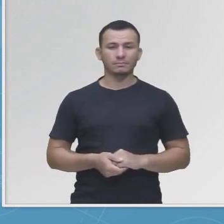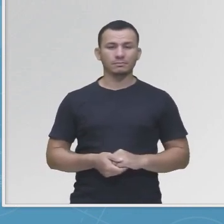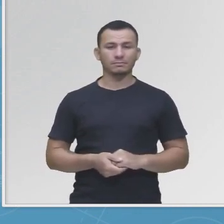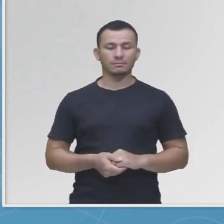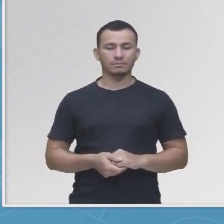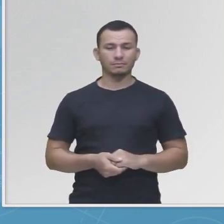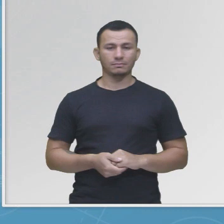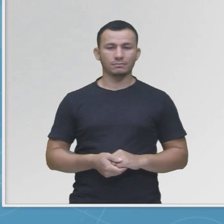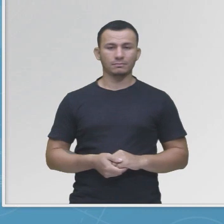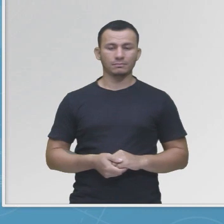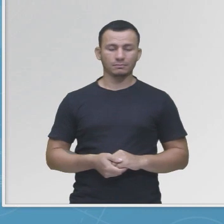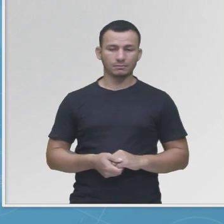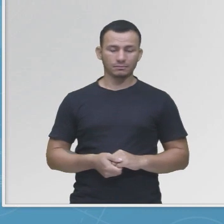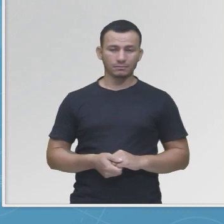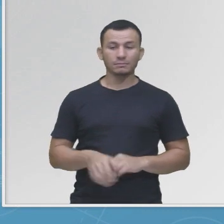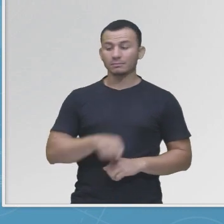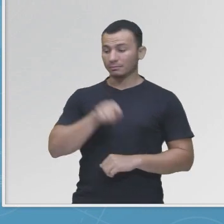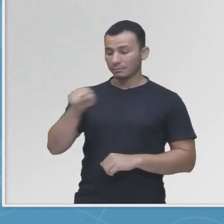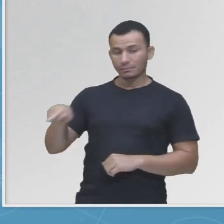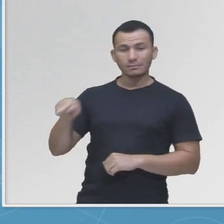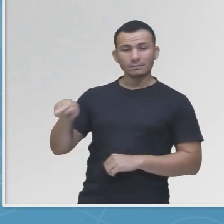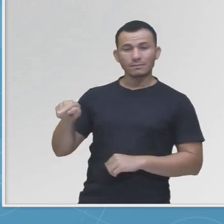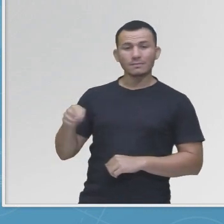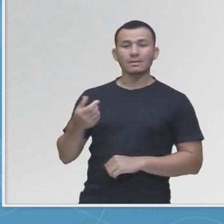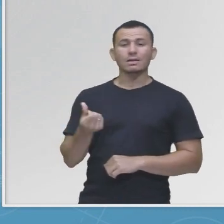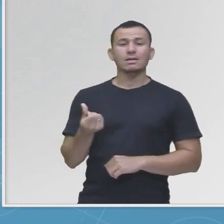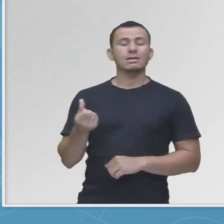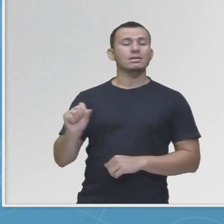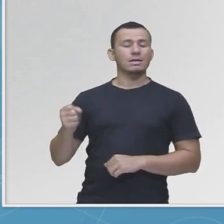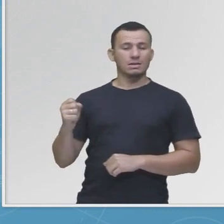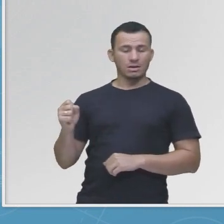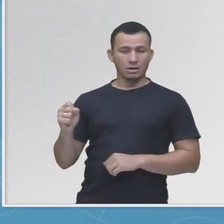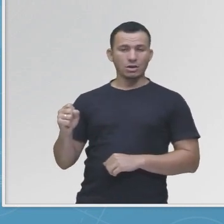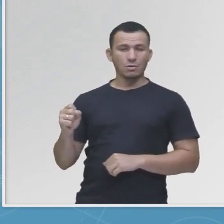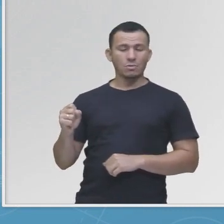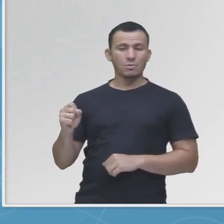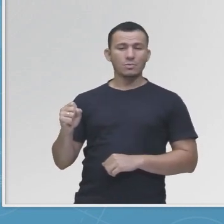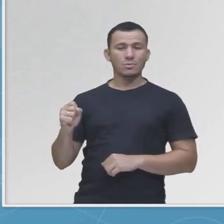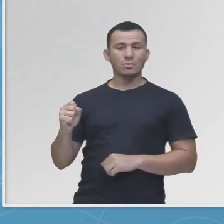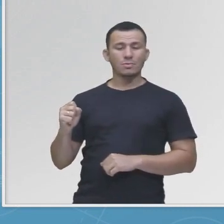né, Paulinho tem 68 a menos